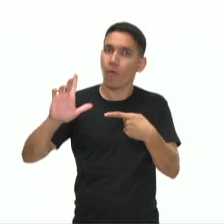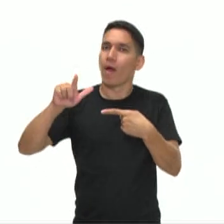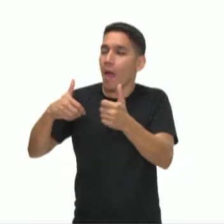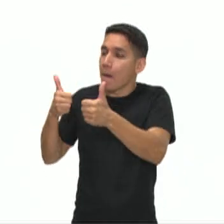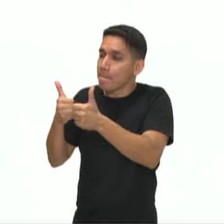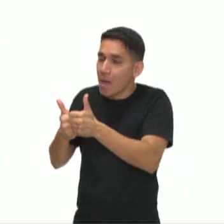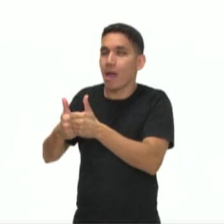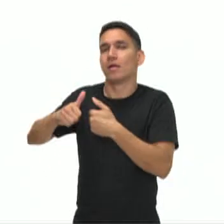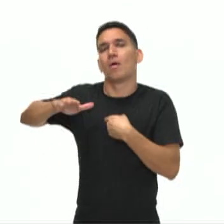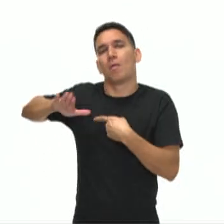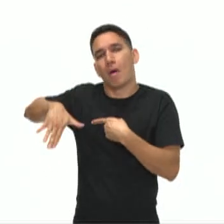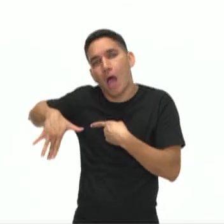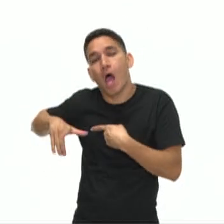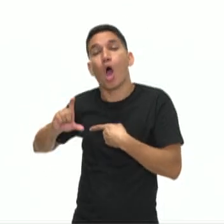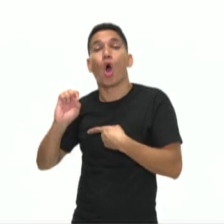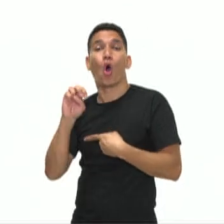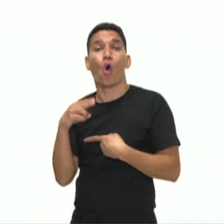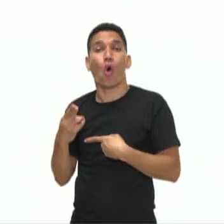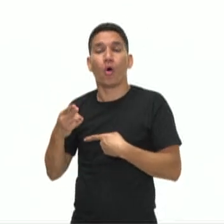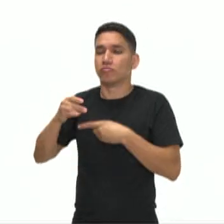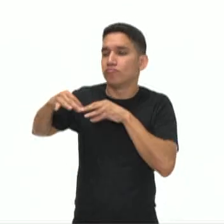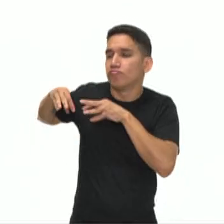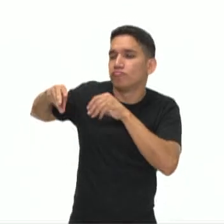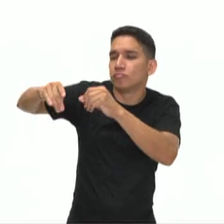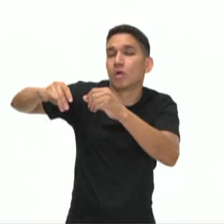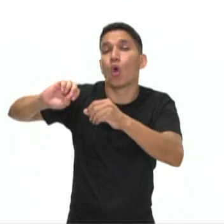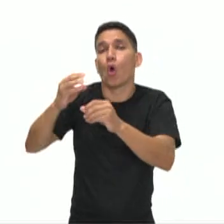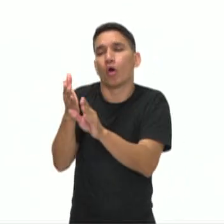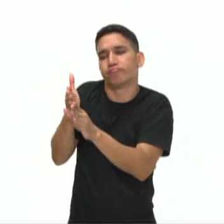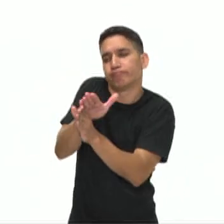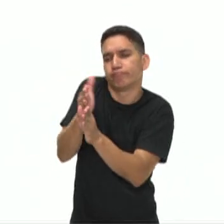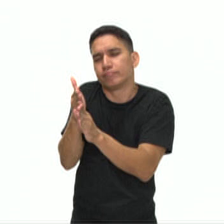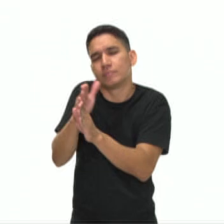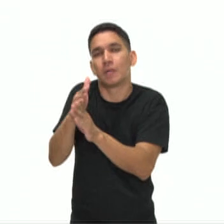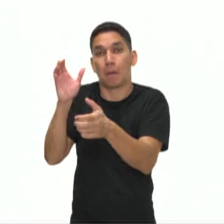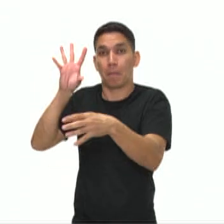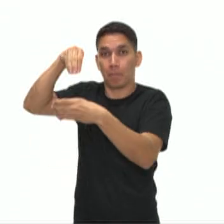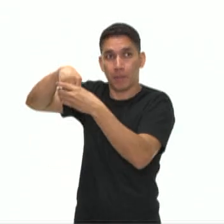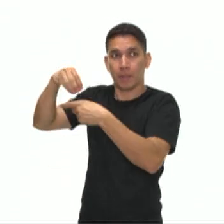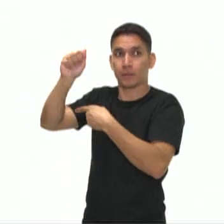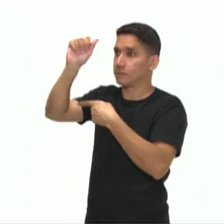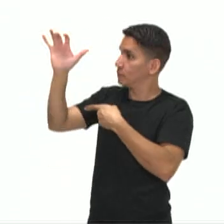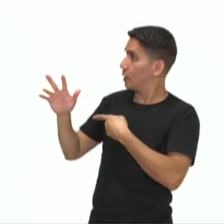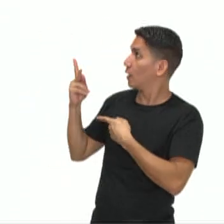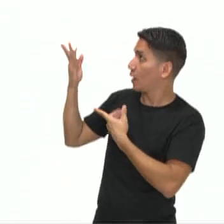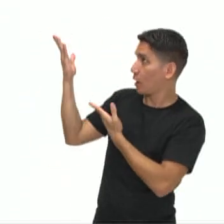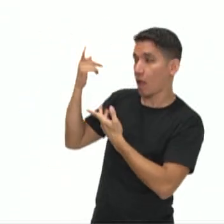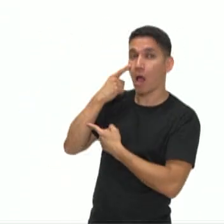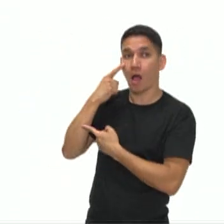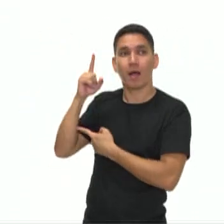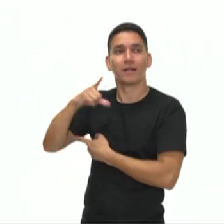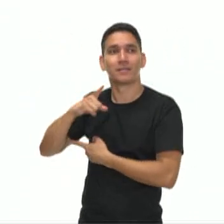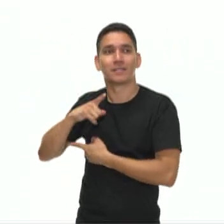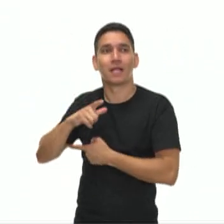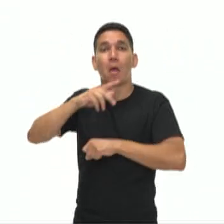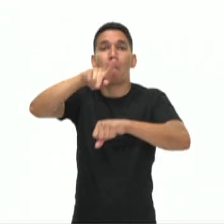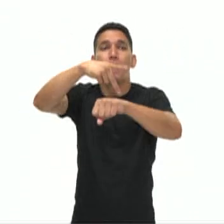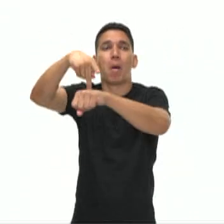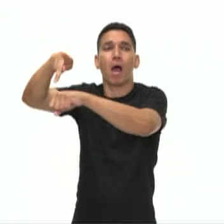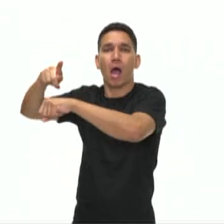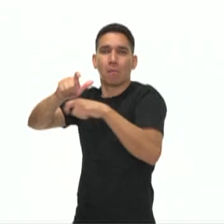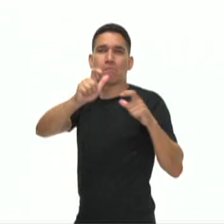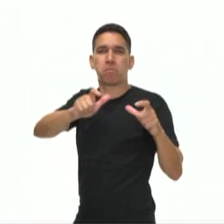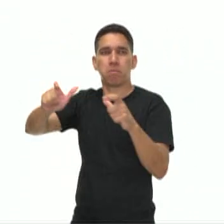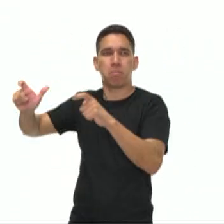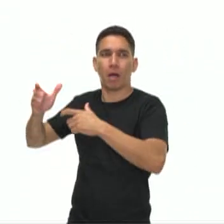costa, margem ou litoral, existente ali no continente africano. Pode ver aqui, ó, passa pelo Senegal,